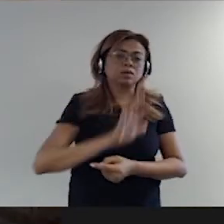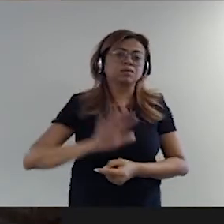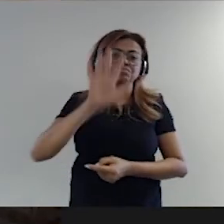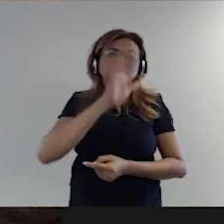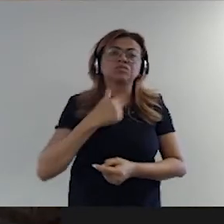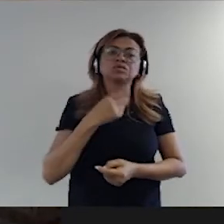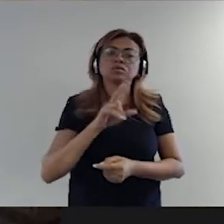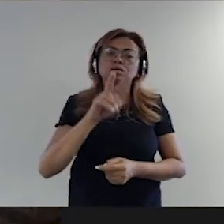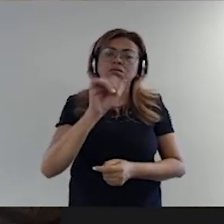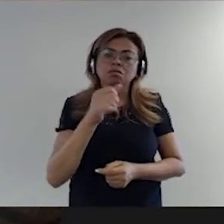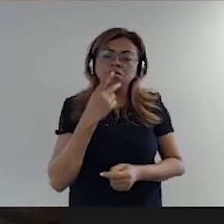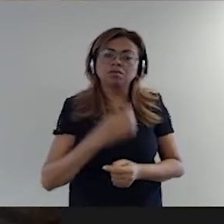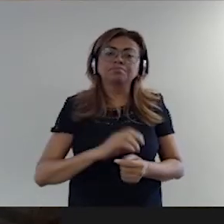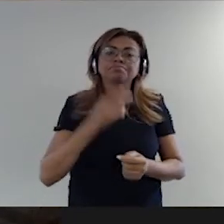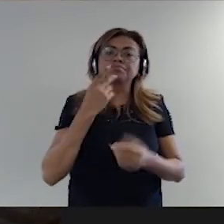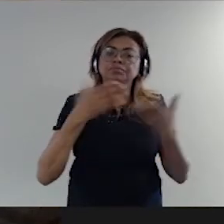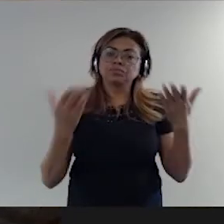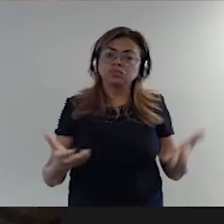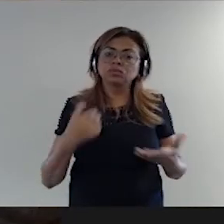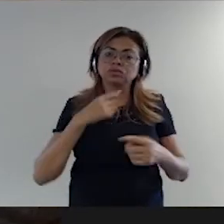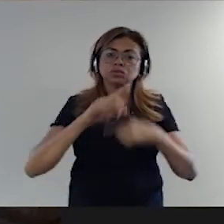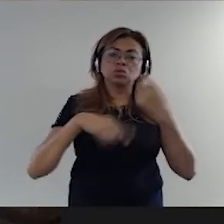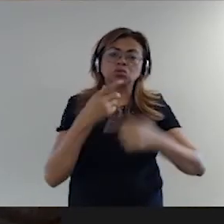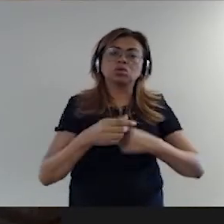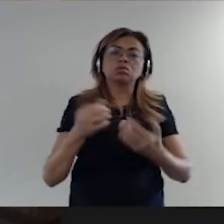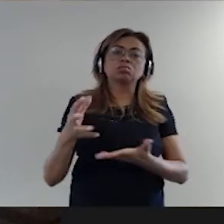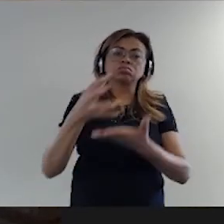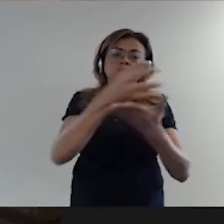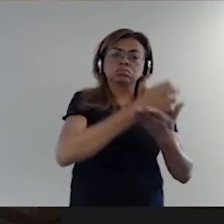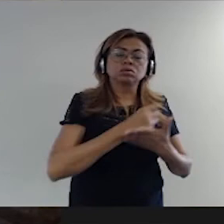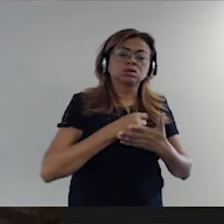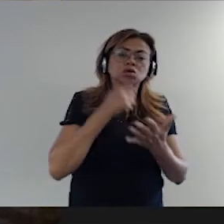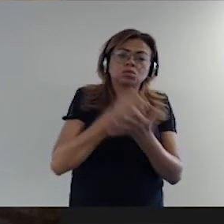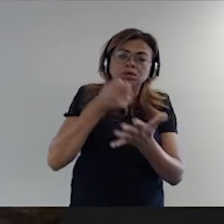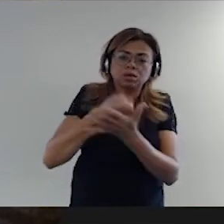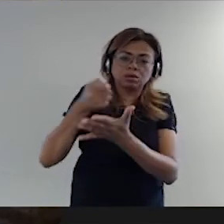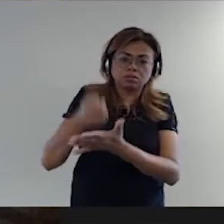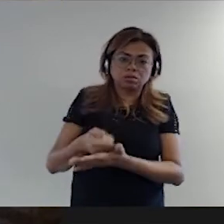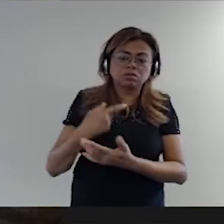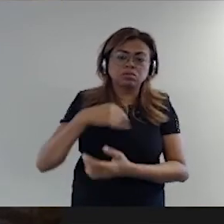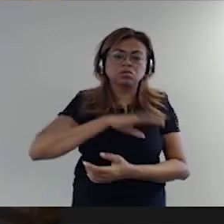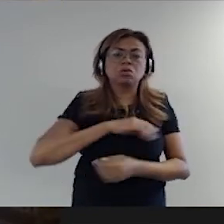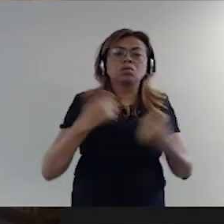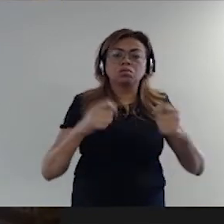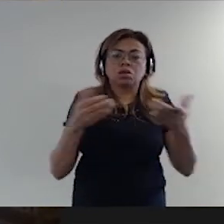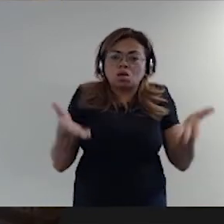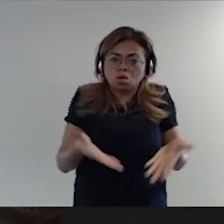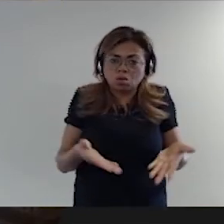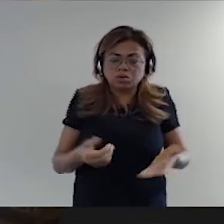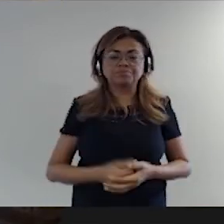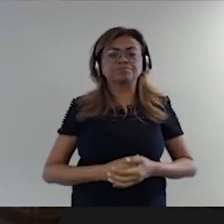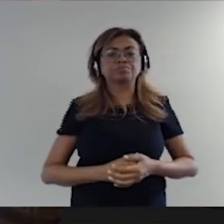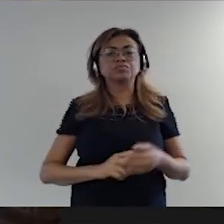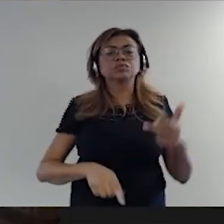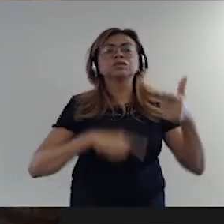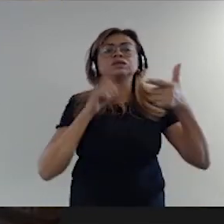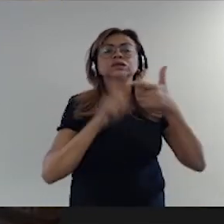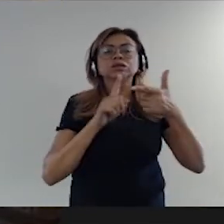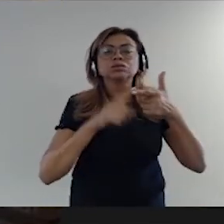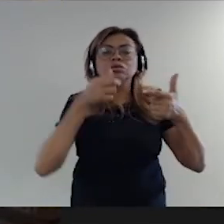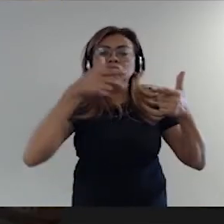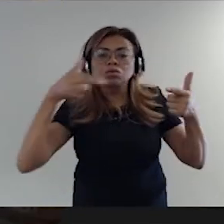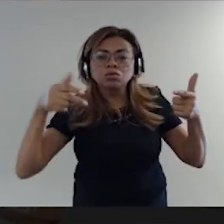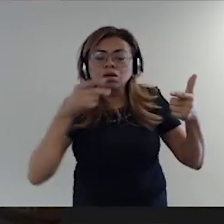vai diminuir muito o contencioso tributário e as obrigações acessórias como se dão hoje. A segunda coisa que eu queria